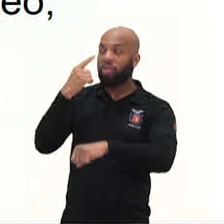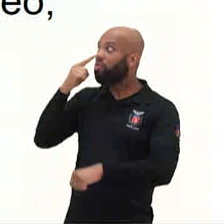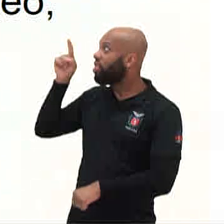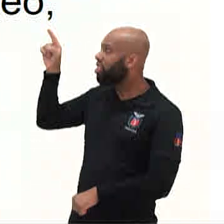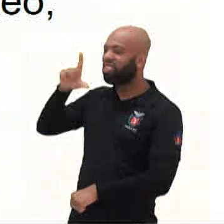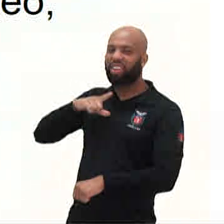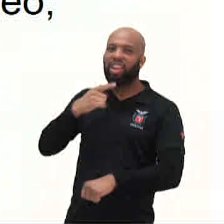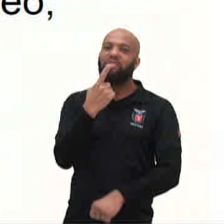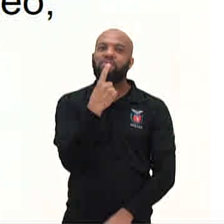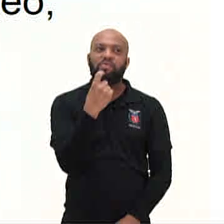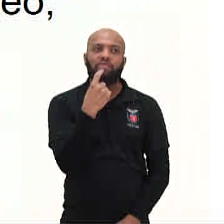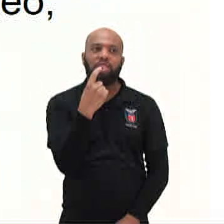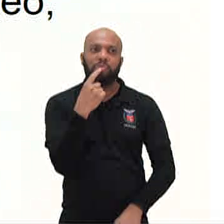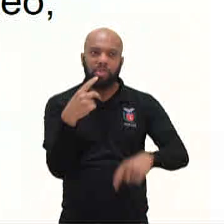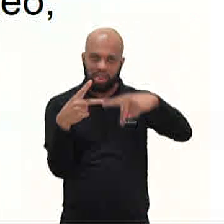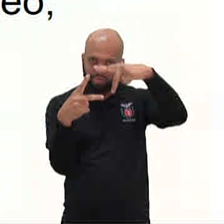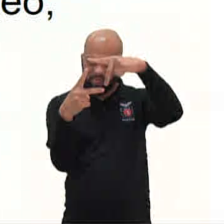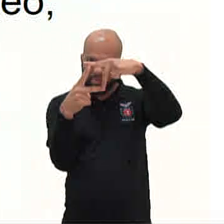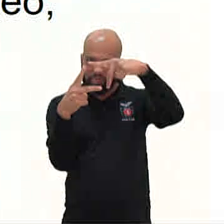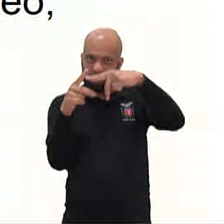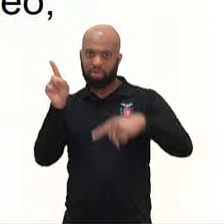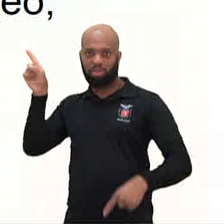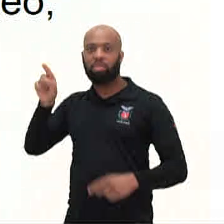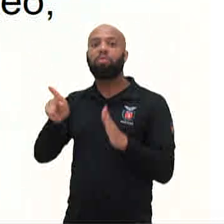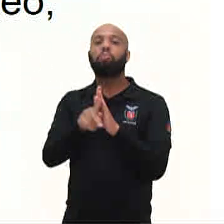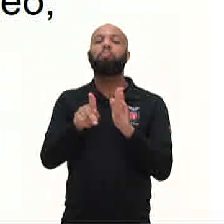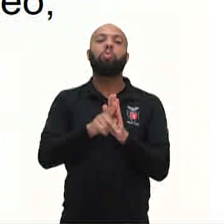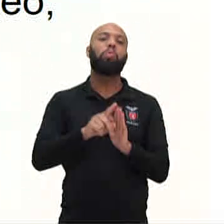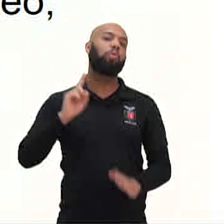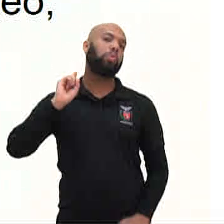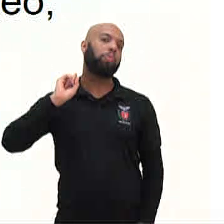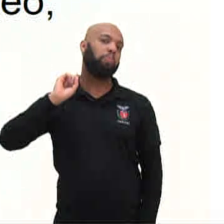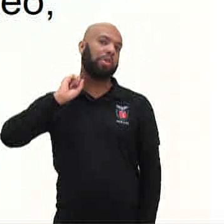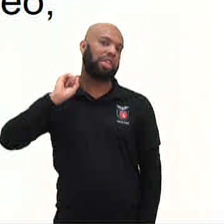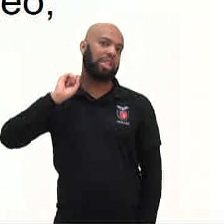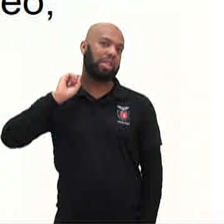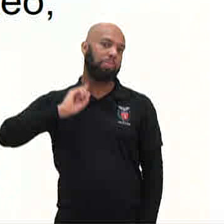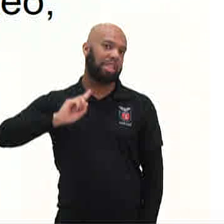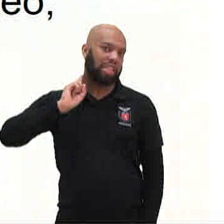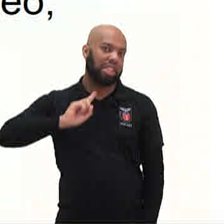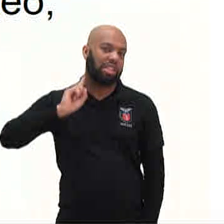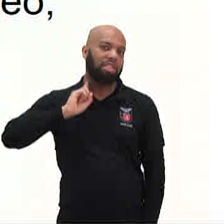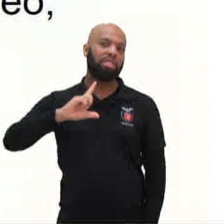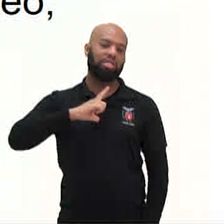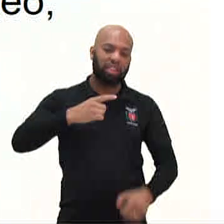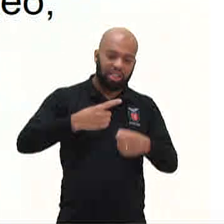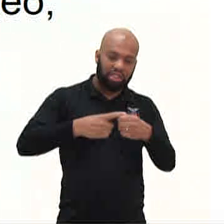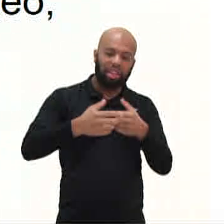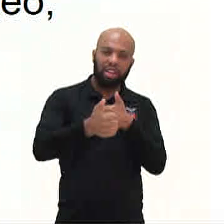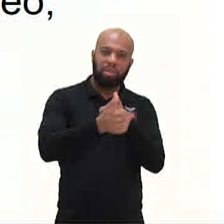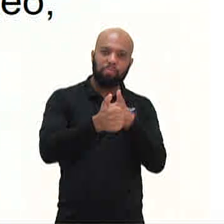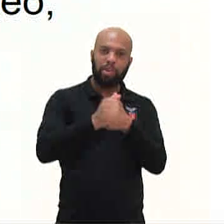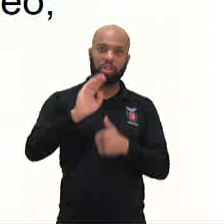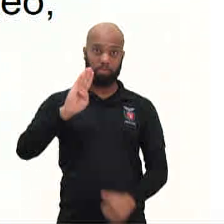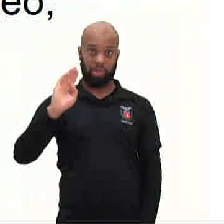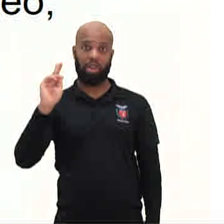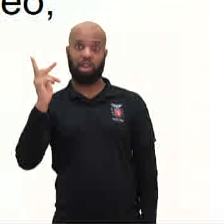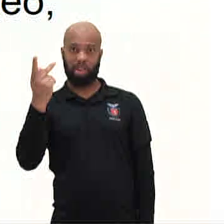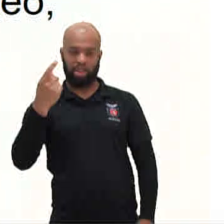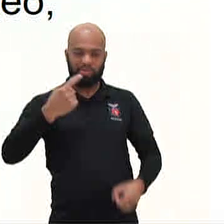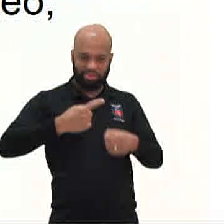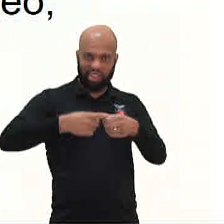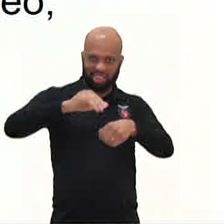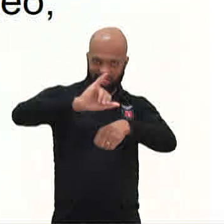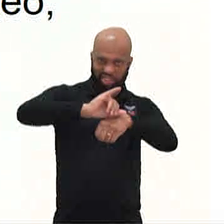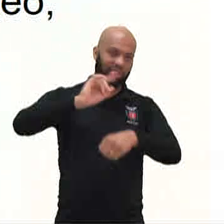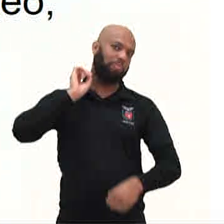verificar aqui no mapa, né? É uma região em Minas Gerais, ali onde nós temos algumas cidades próximas a Belo Horizonte, que tem ali uma